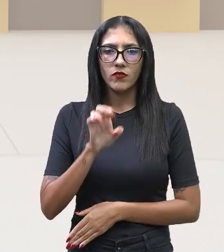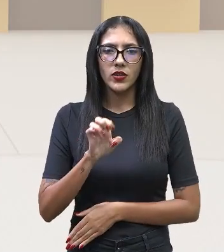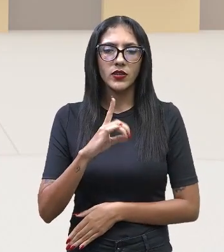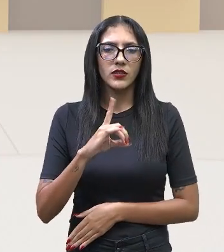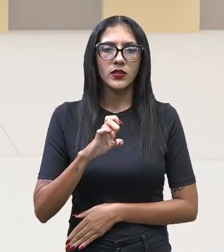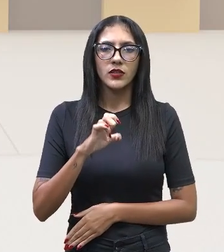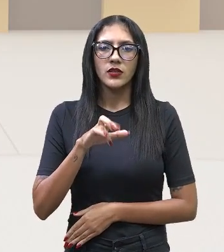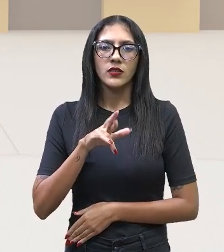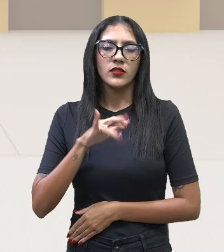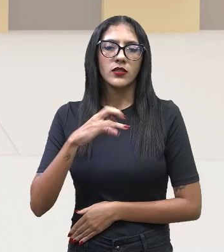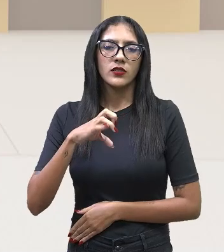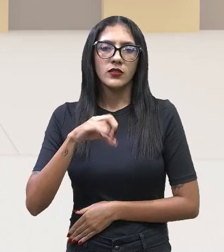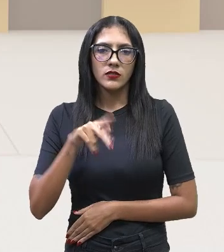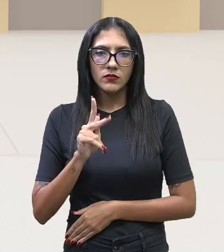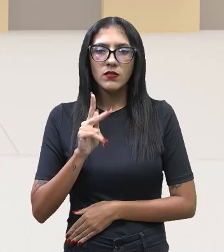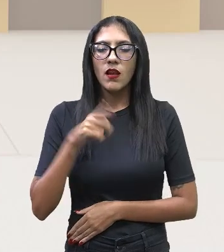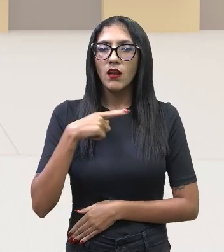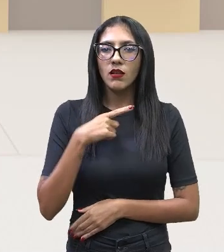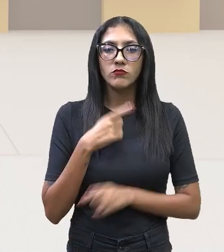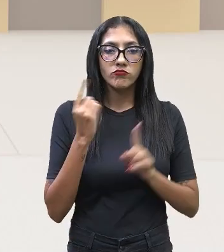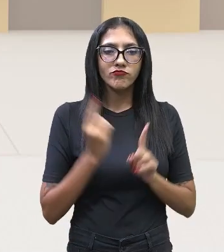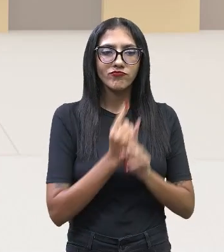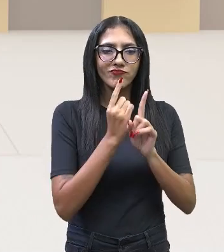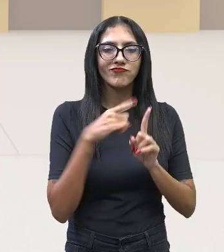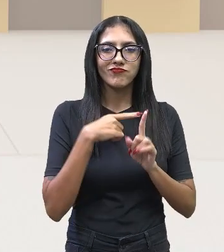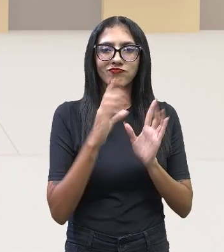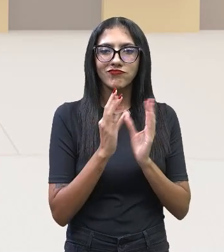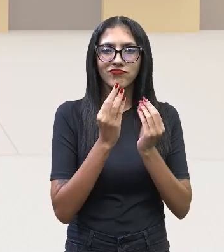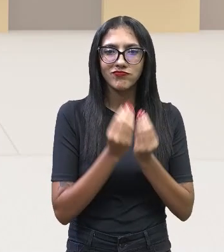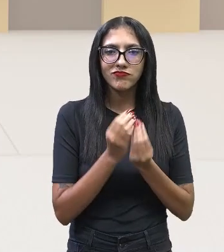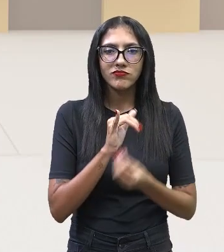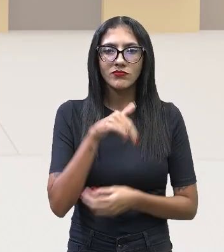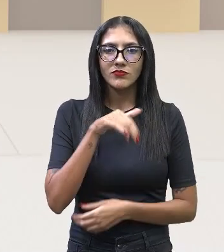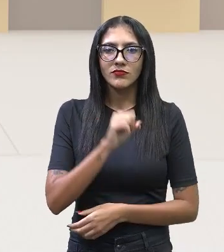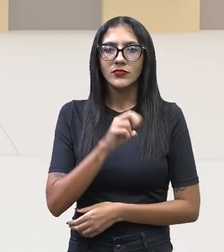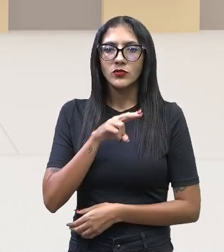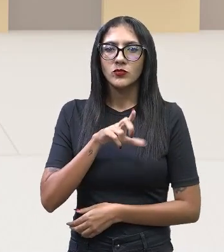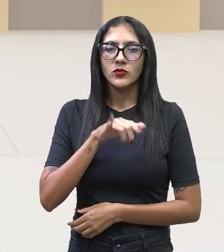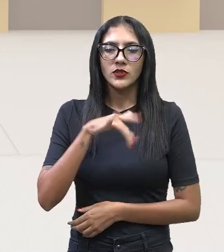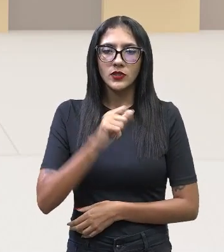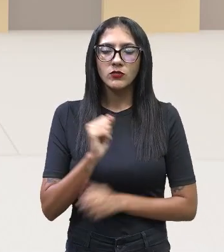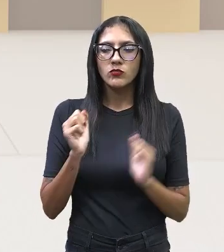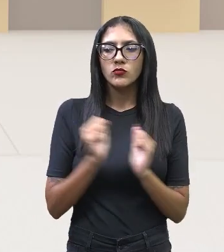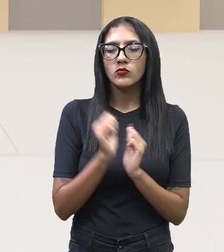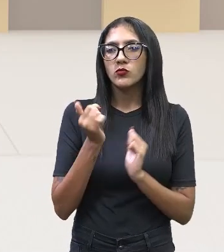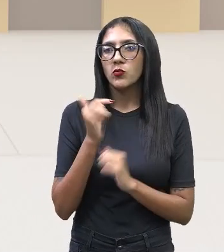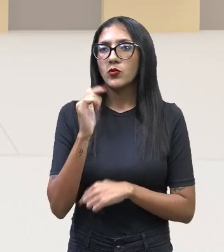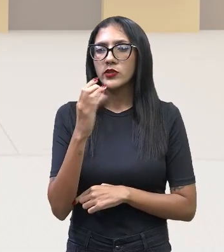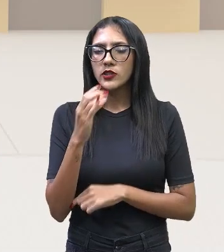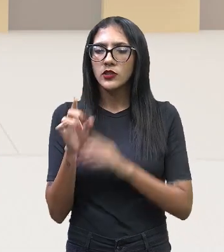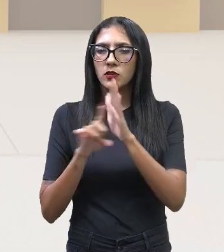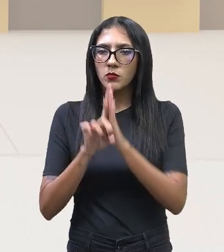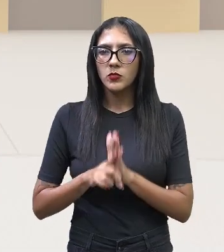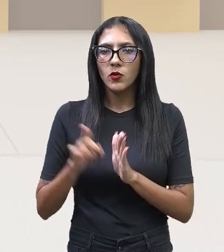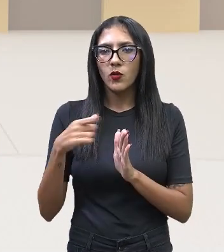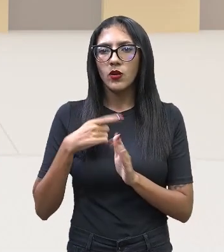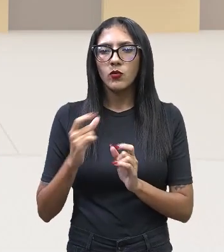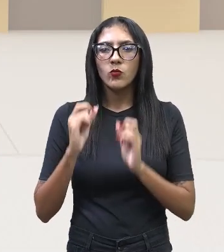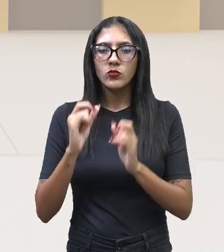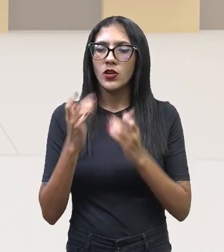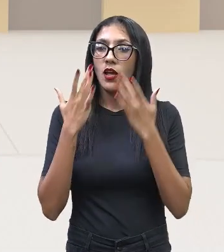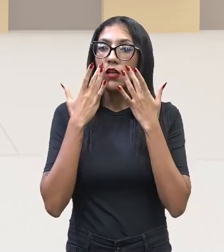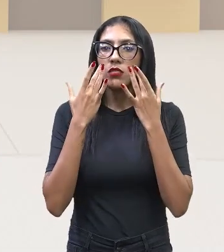insulina. E ele, juntamente ali com outro pesquisador, Charles Best, eles chamaram a atenção aí para o acesso